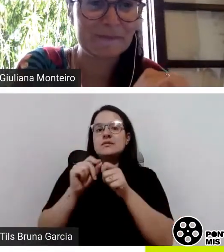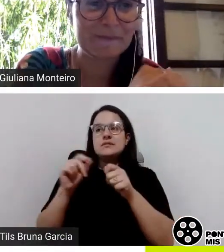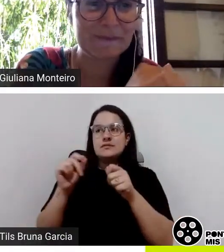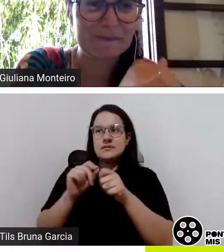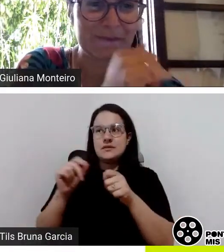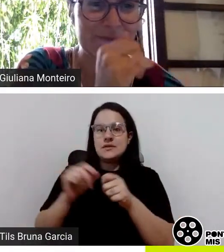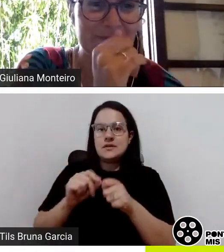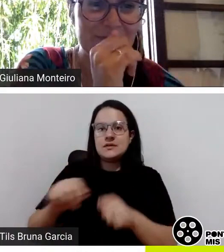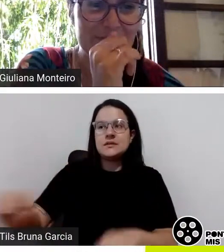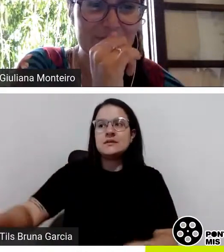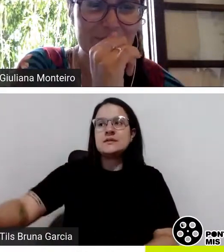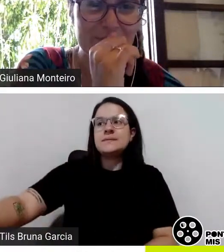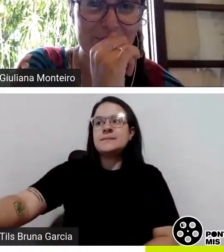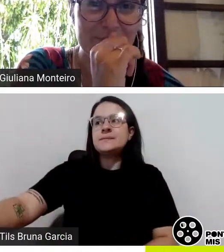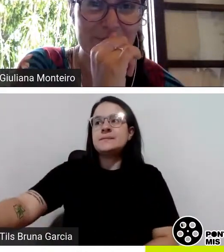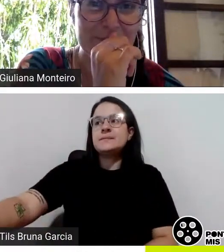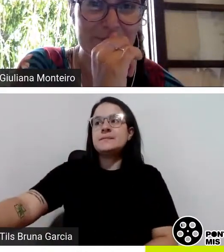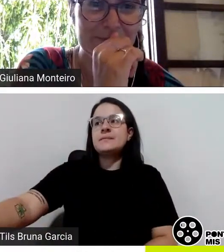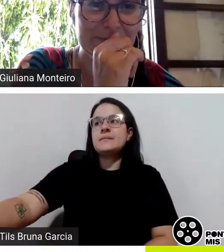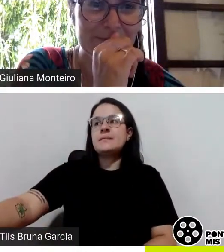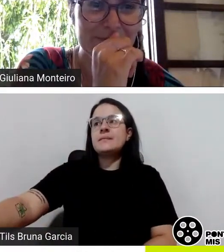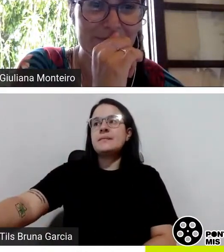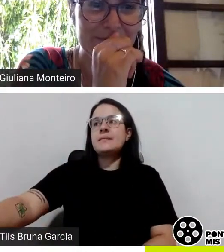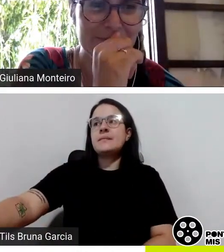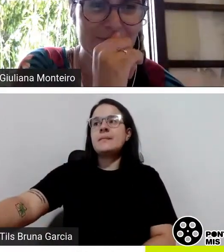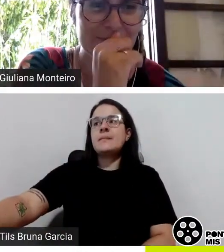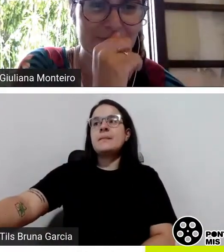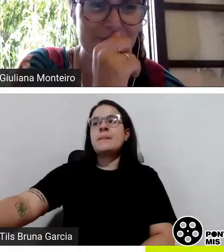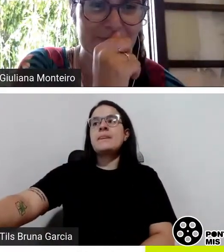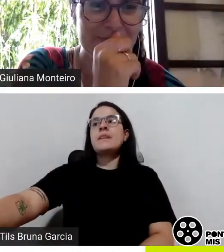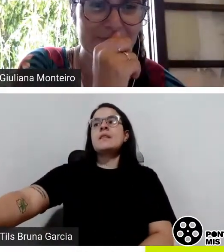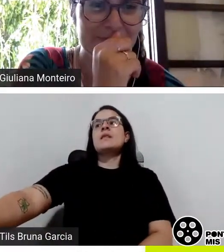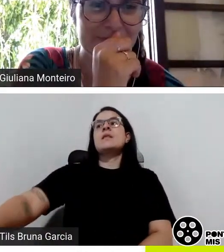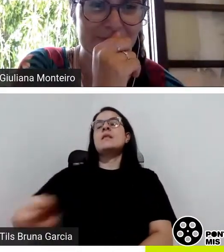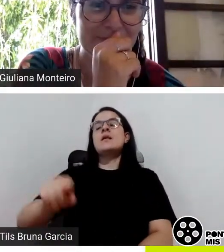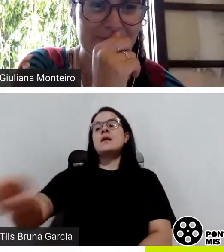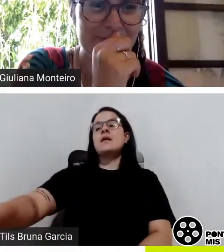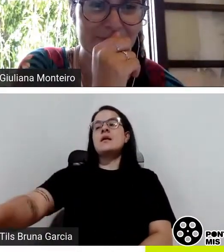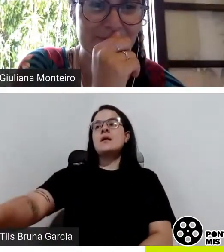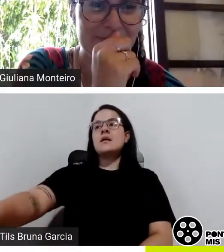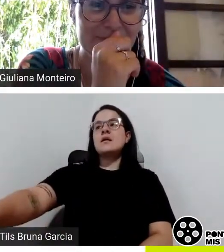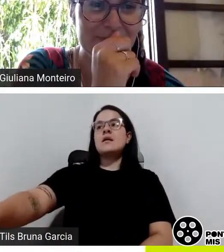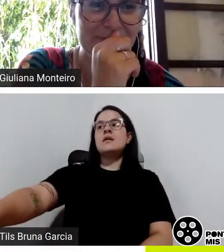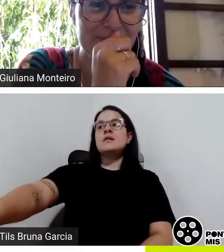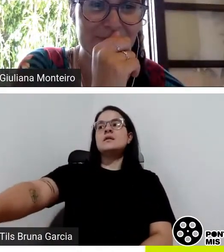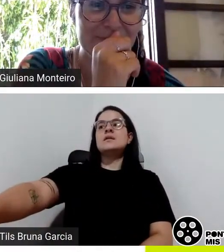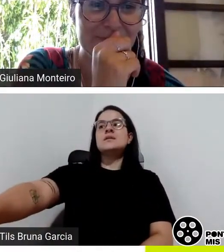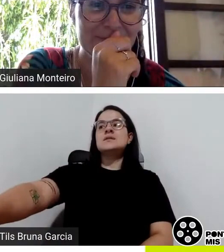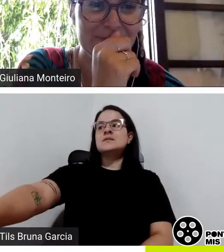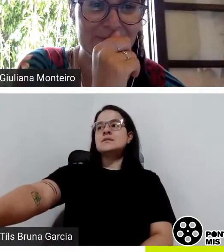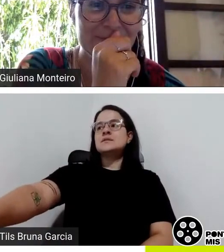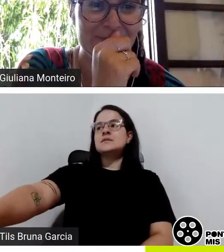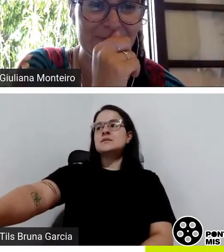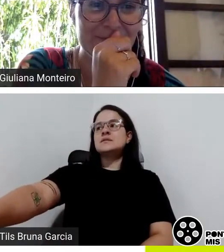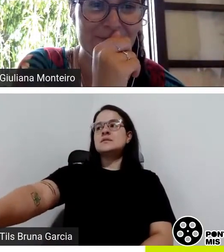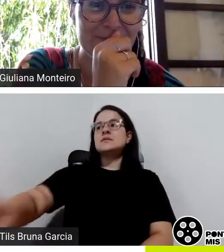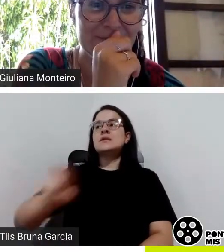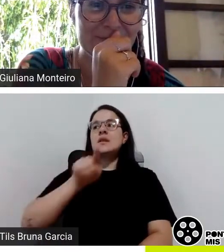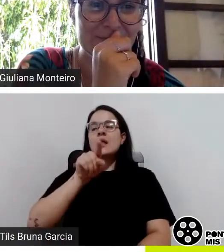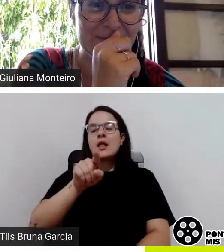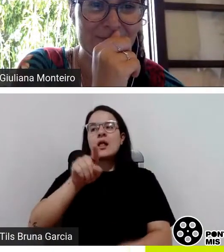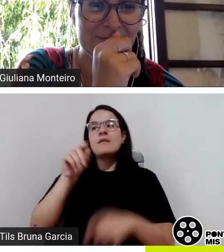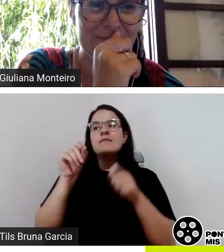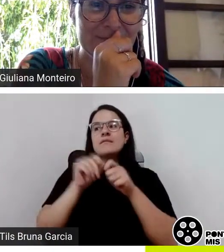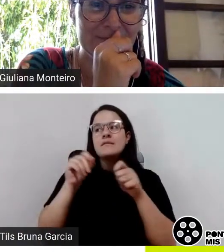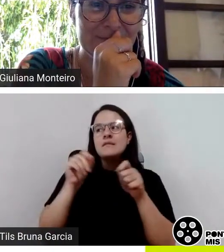curtas anteriores mesmo, do Barbosa, para o Jorge Furtado de Rasga Coração, esse o Jorge Furtado